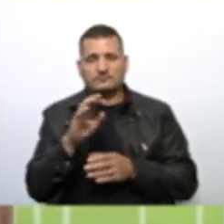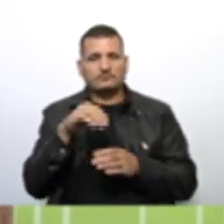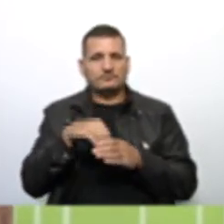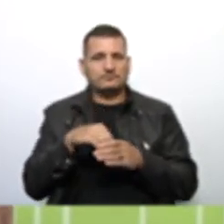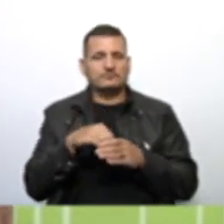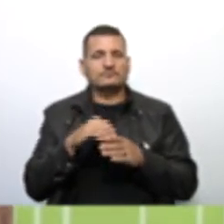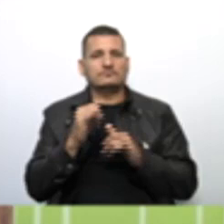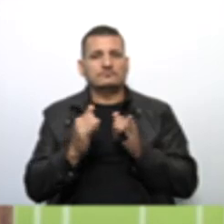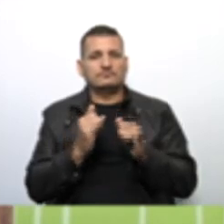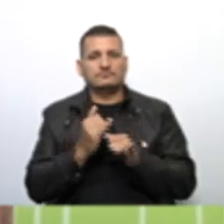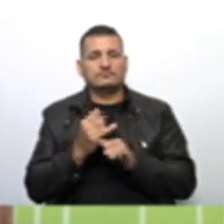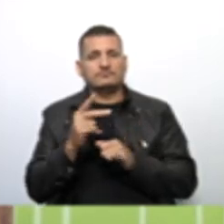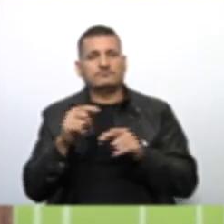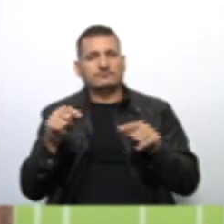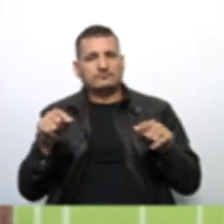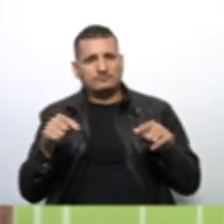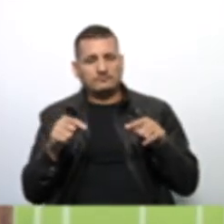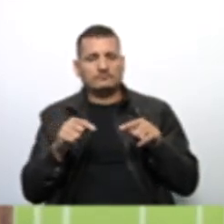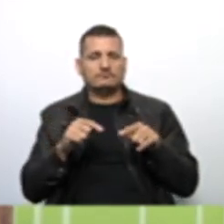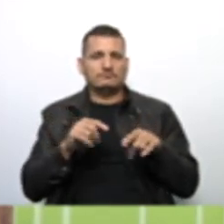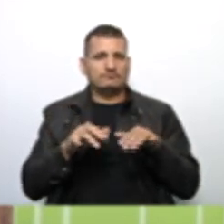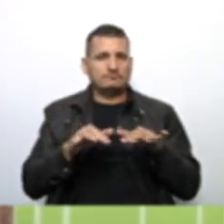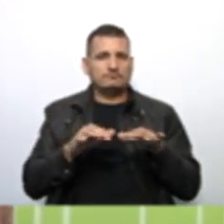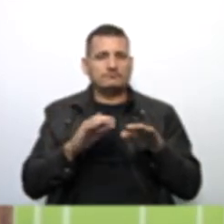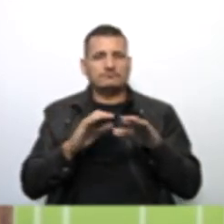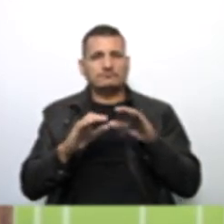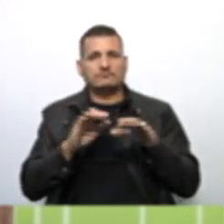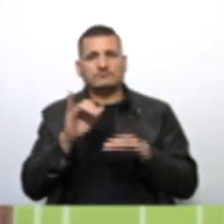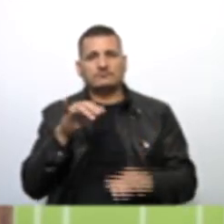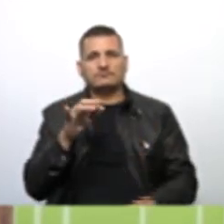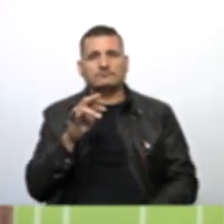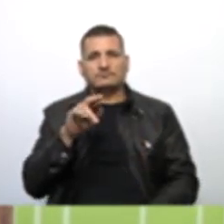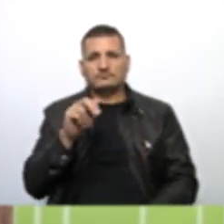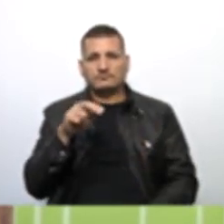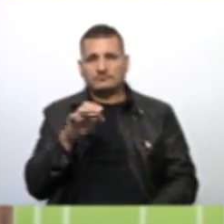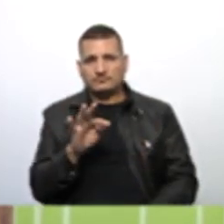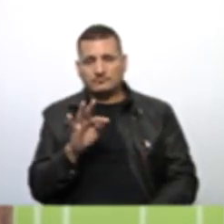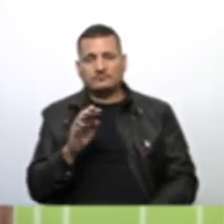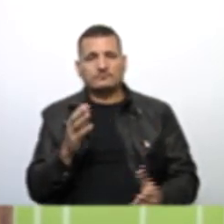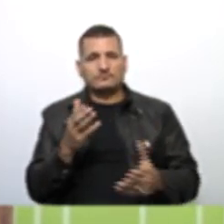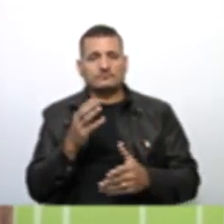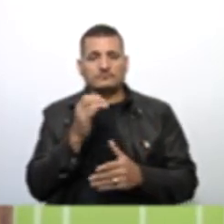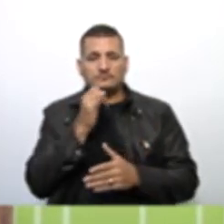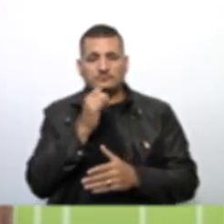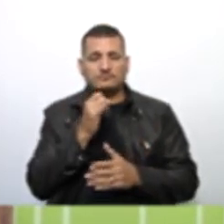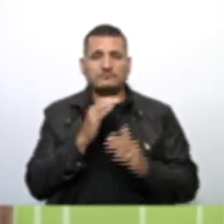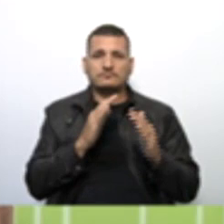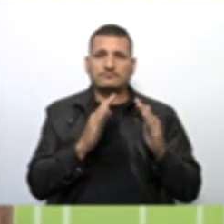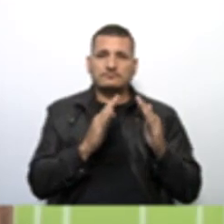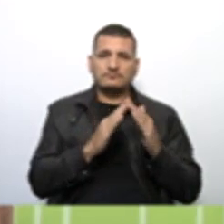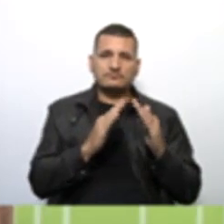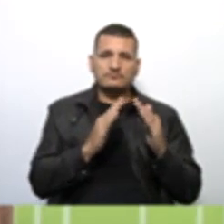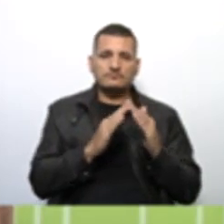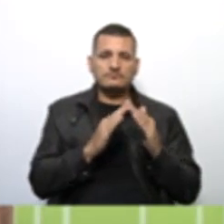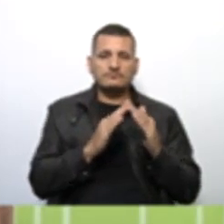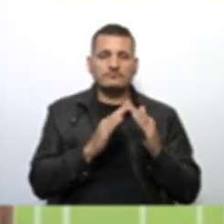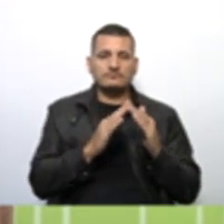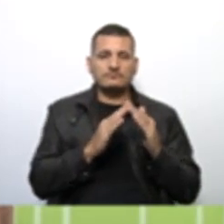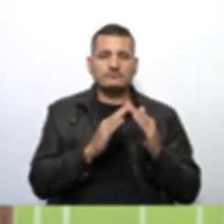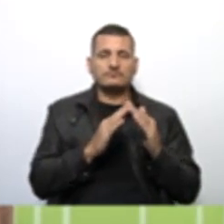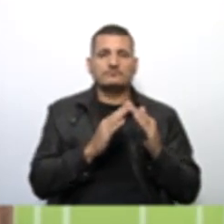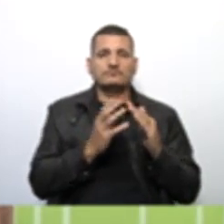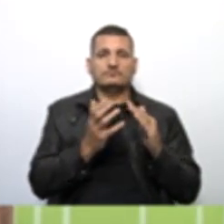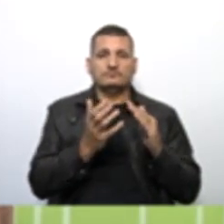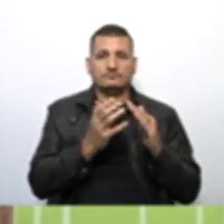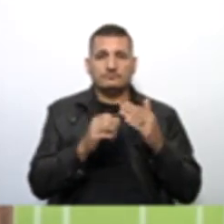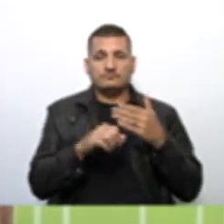empresa, está na salinha dele, está se comunicando lá, está na intranet. Agora, se ele está em casa e quer acessar algum